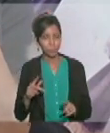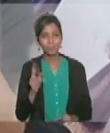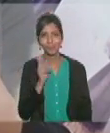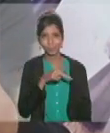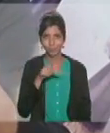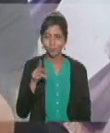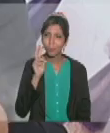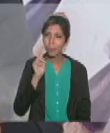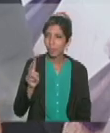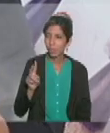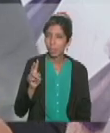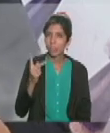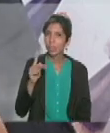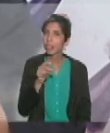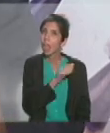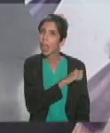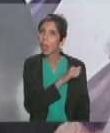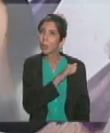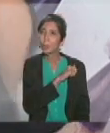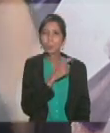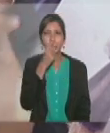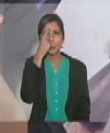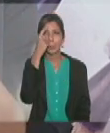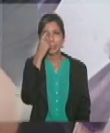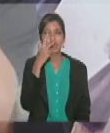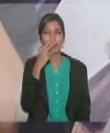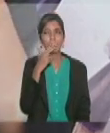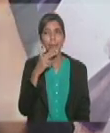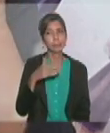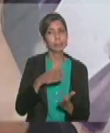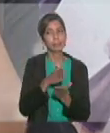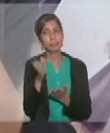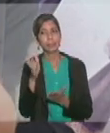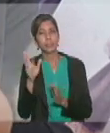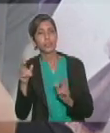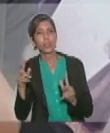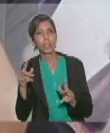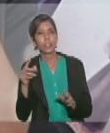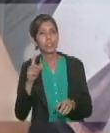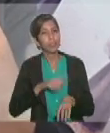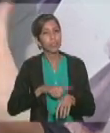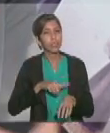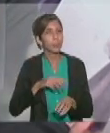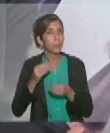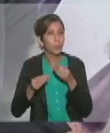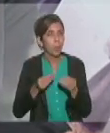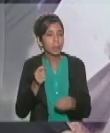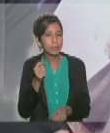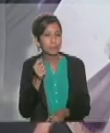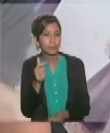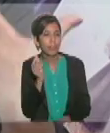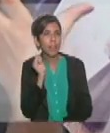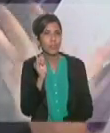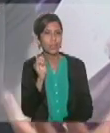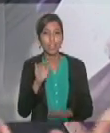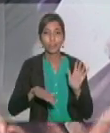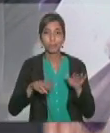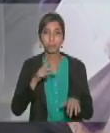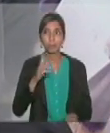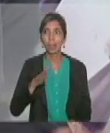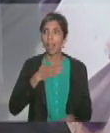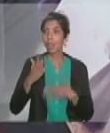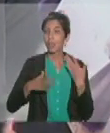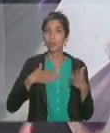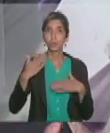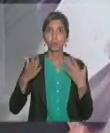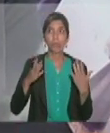professor quando um aluno vai muito para um lado e o outro vai muito para o outro? Essa questão do tempo. Qual a dica que vocês dão para os professores que às vezes ficam assustados?